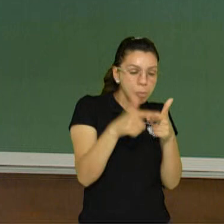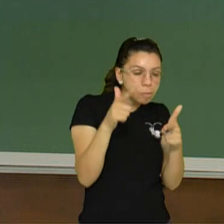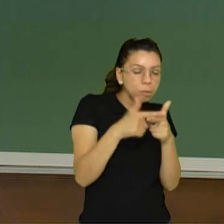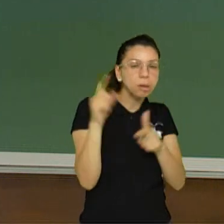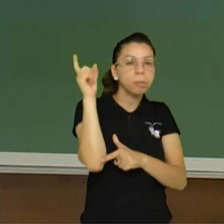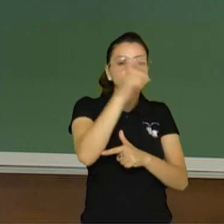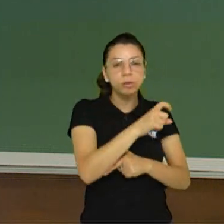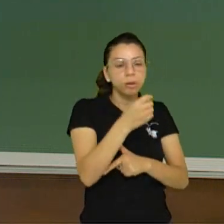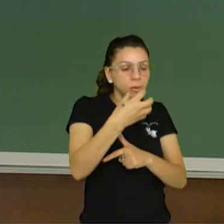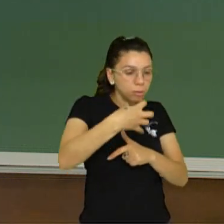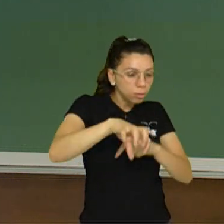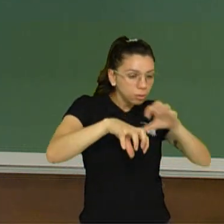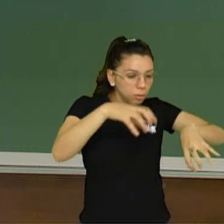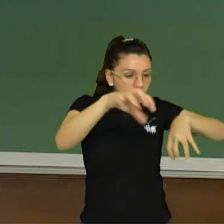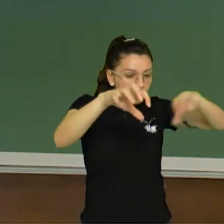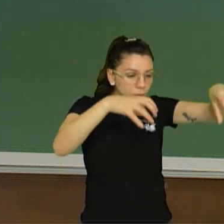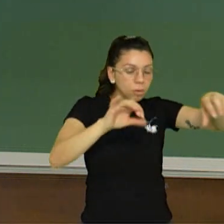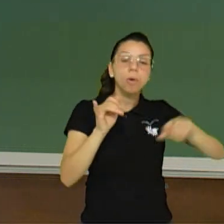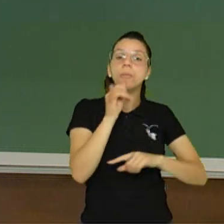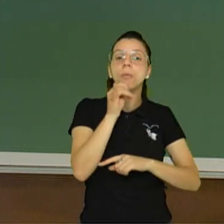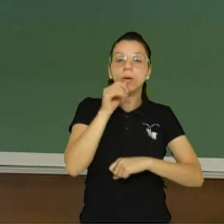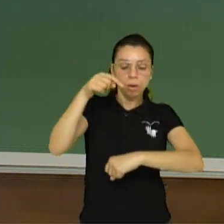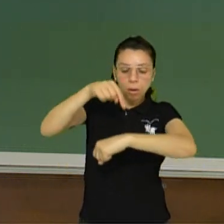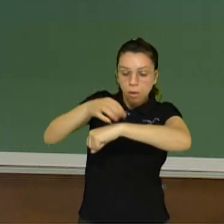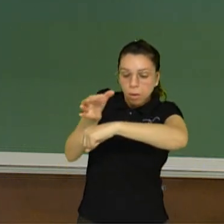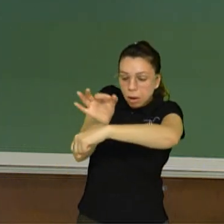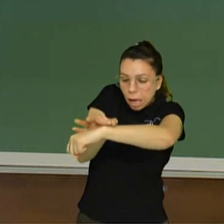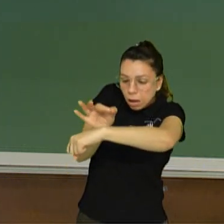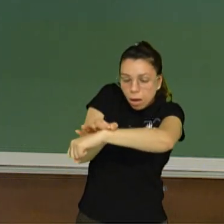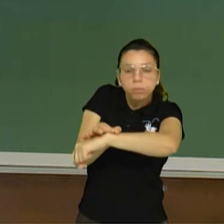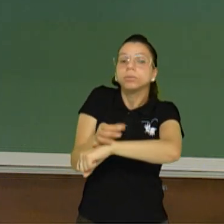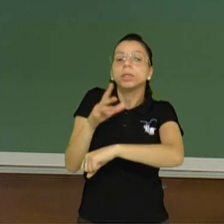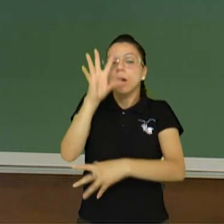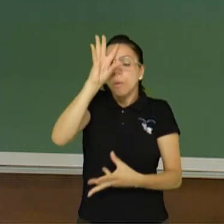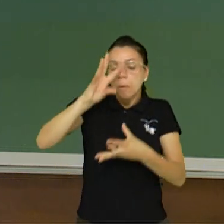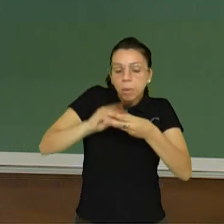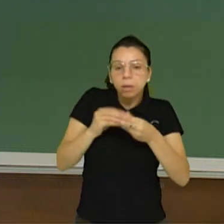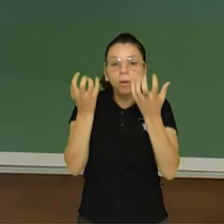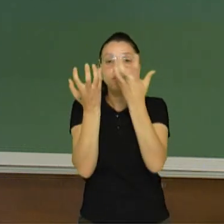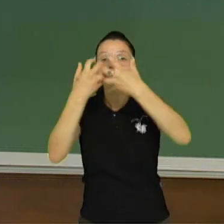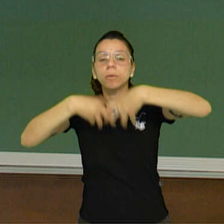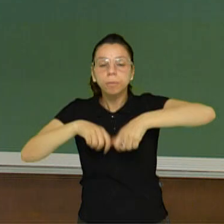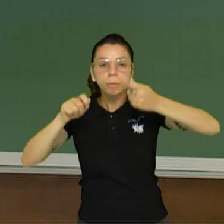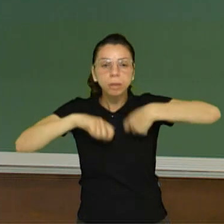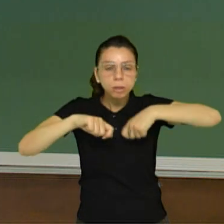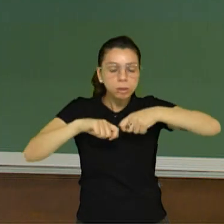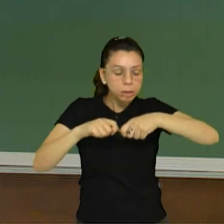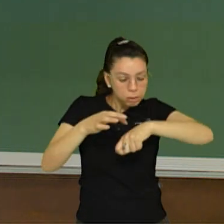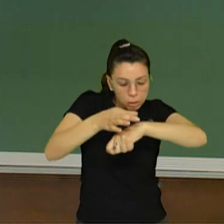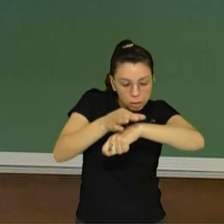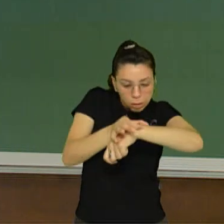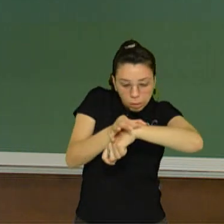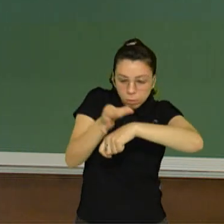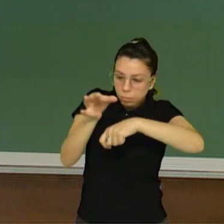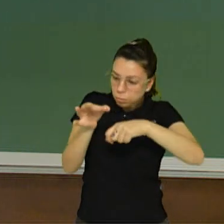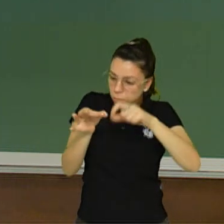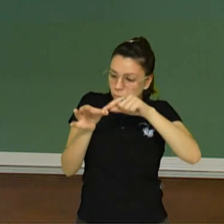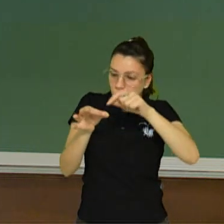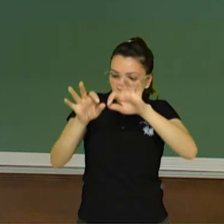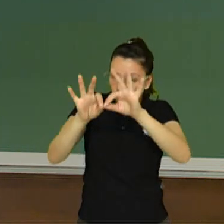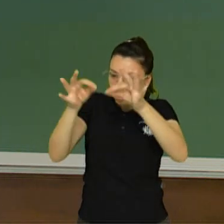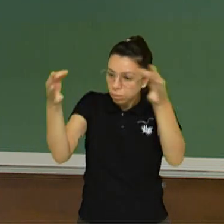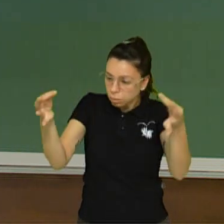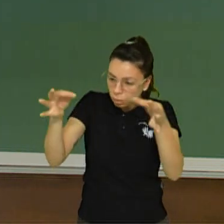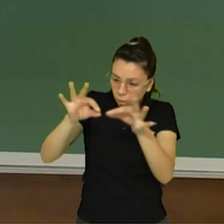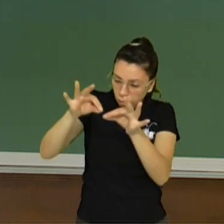pequenas. Eu quero entender um relógio. Para eu entender o funcionamento desse relógio, eu tenho que analisar, no procedimento da análise, eu tenho